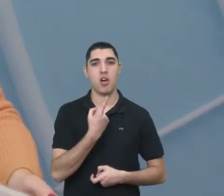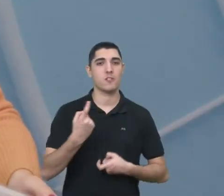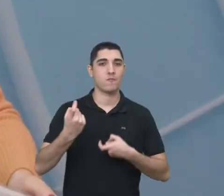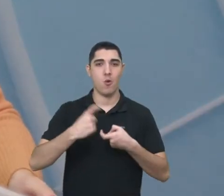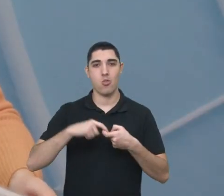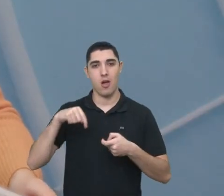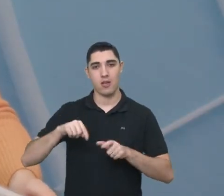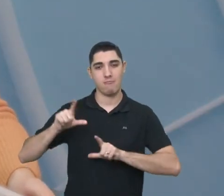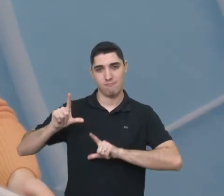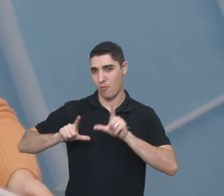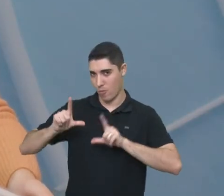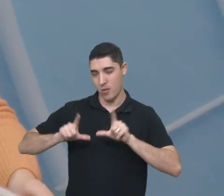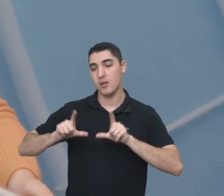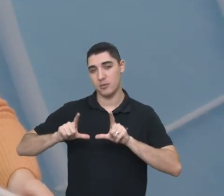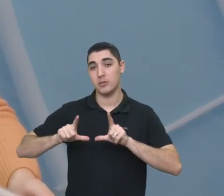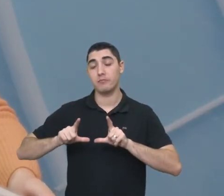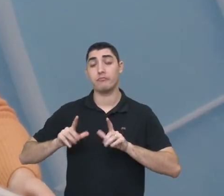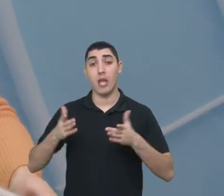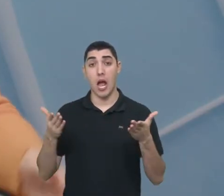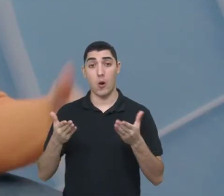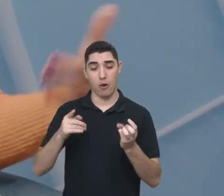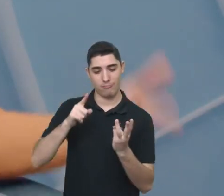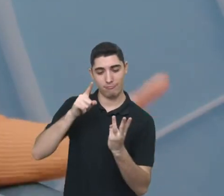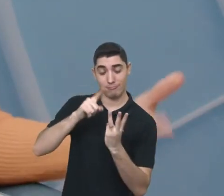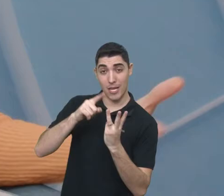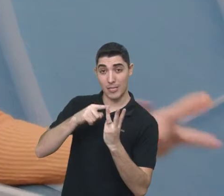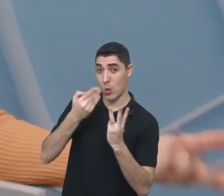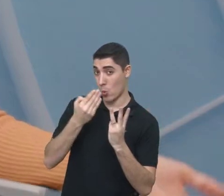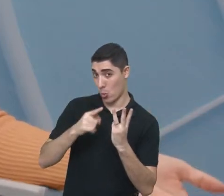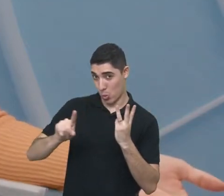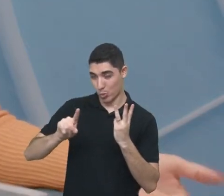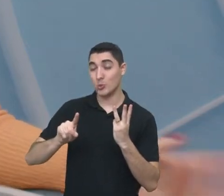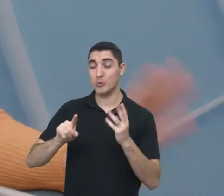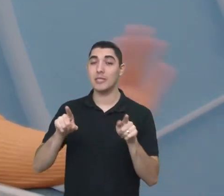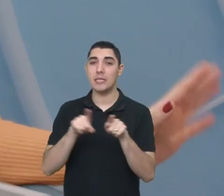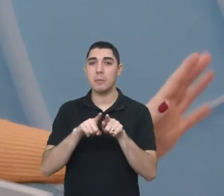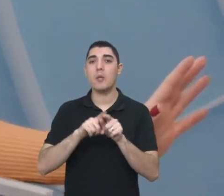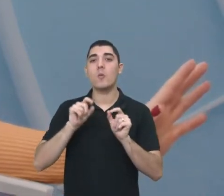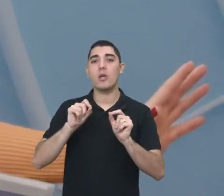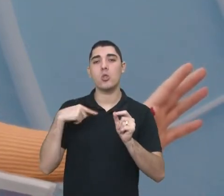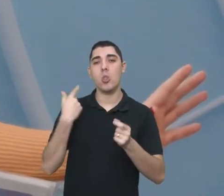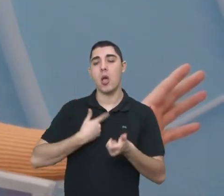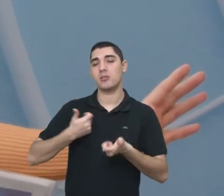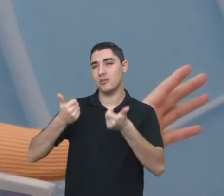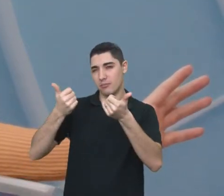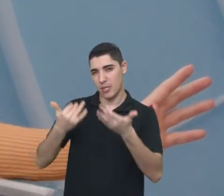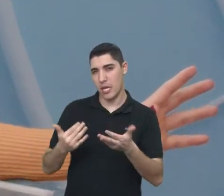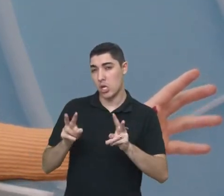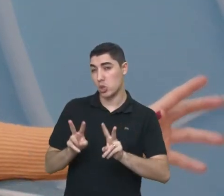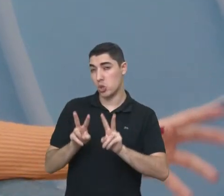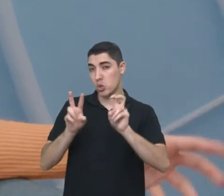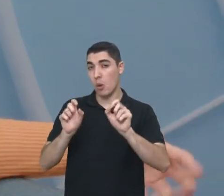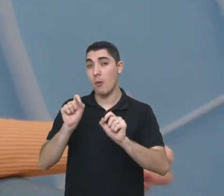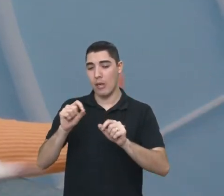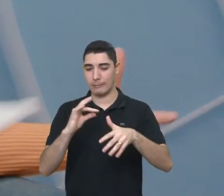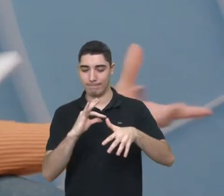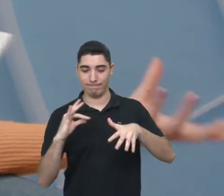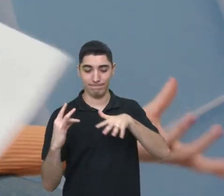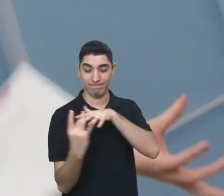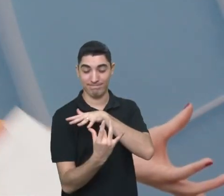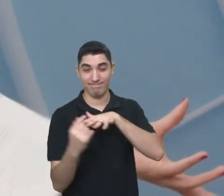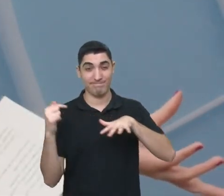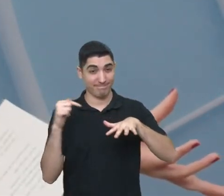Estamos de volta com Diálogos da Cidade e nesse terceiro e último bloco a gente vai repercutir um pouquinho sobre as